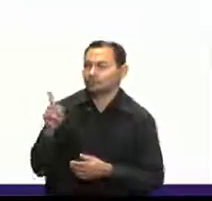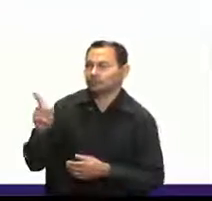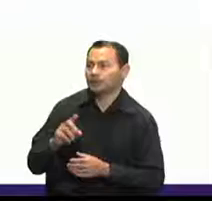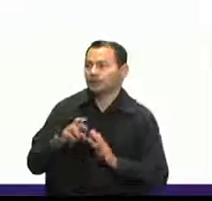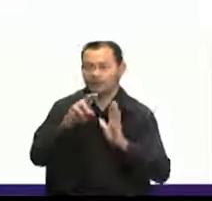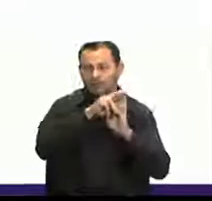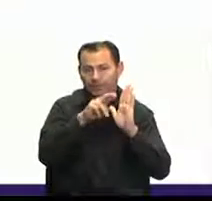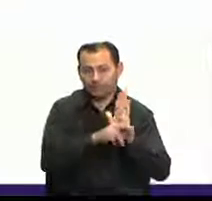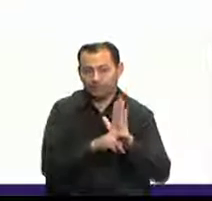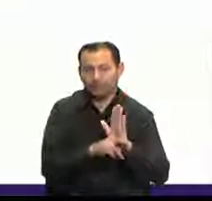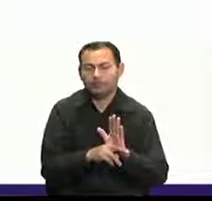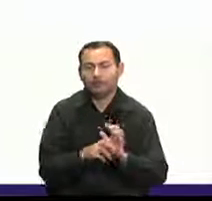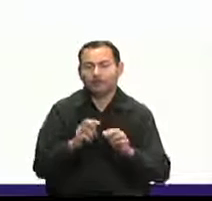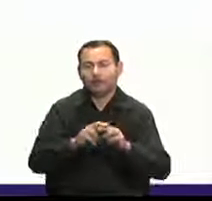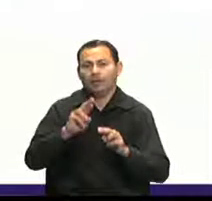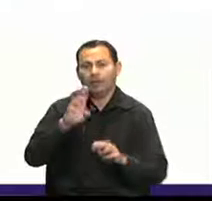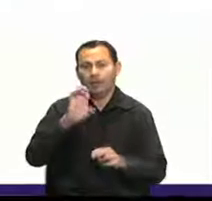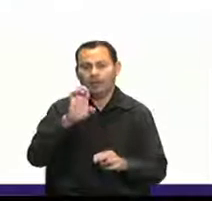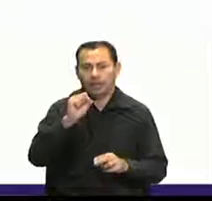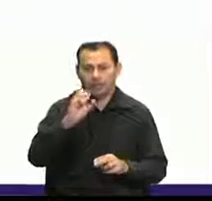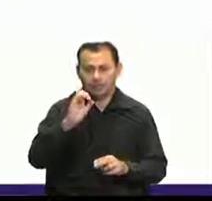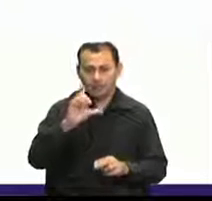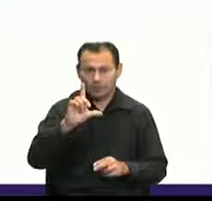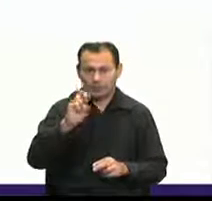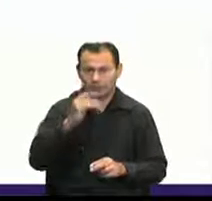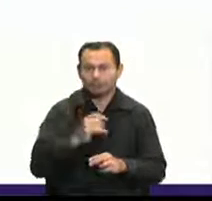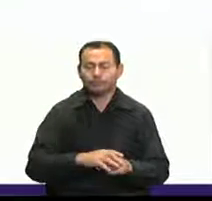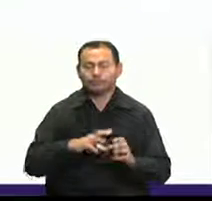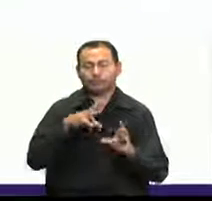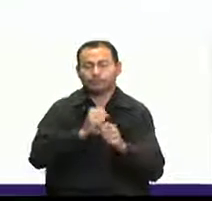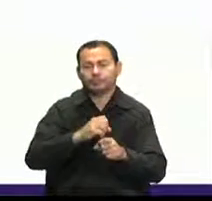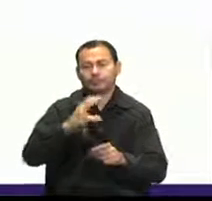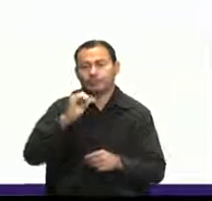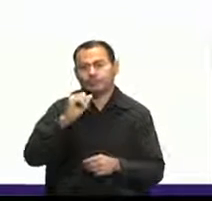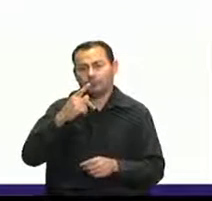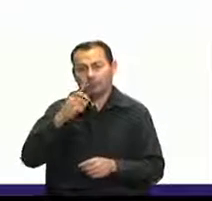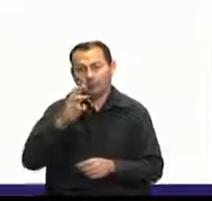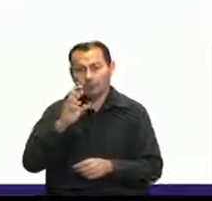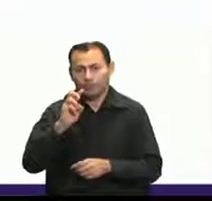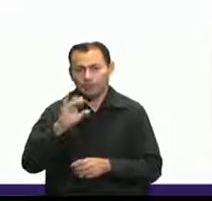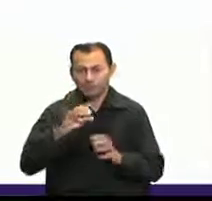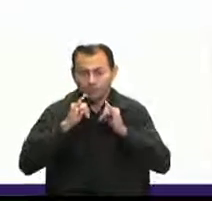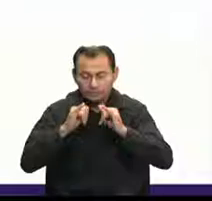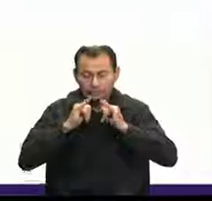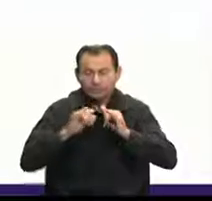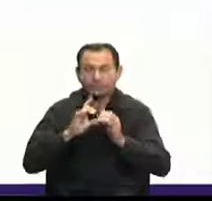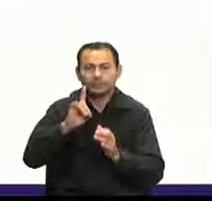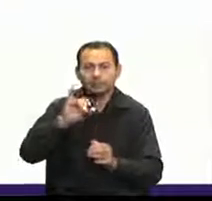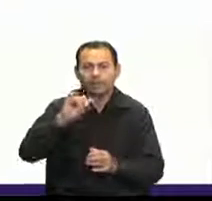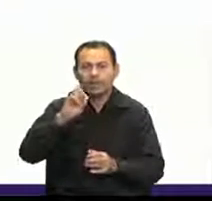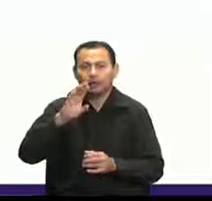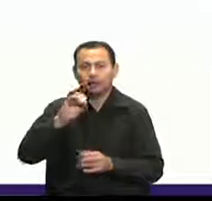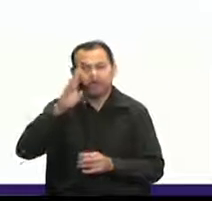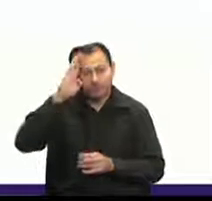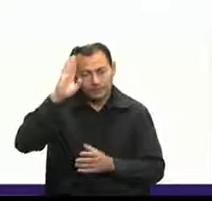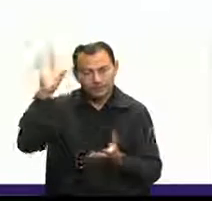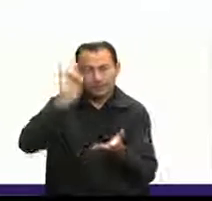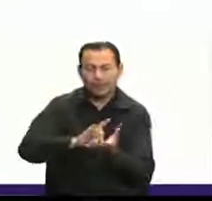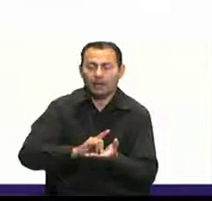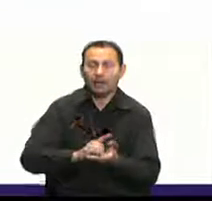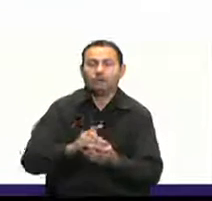são regulamentadas por meio de resoluções normativas de caráter público sempre divulgado no diário oficial da união na página